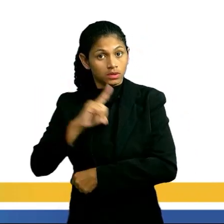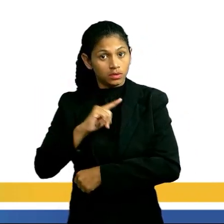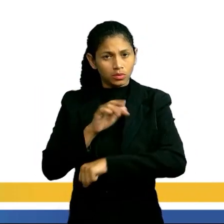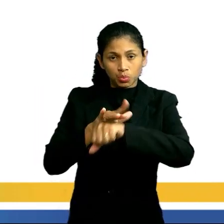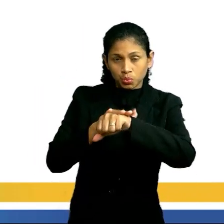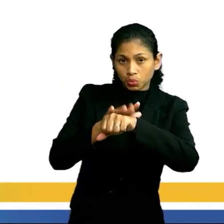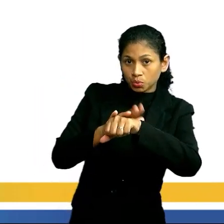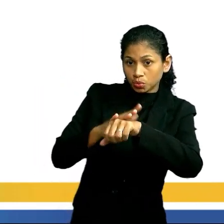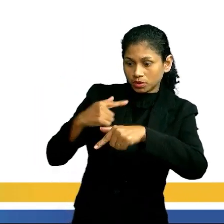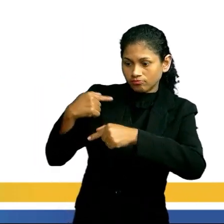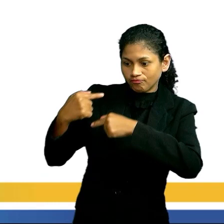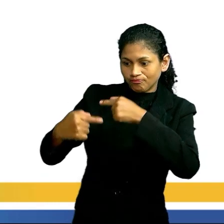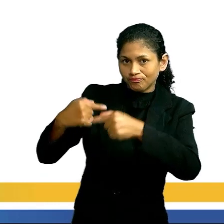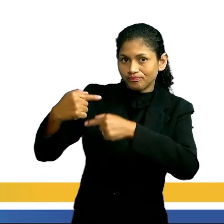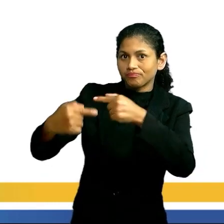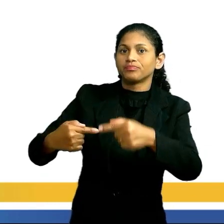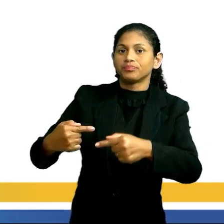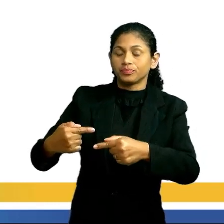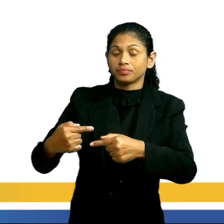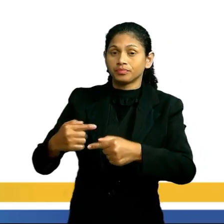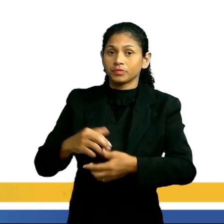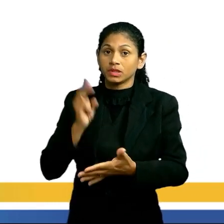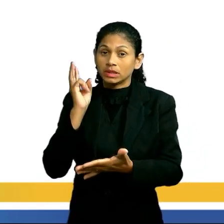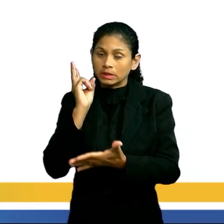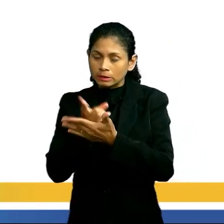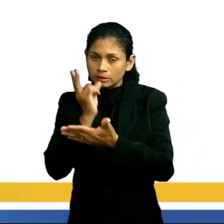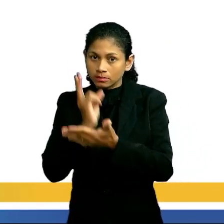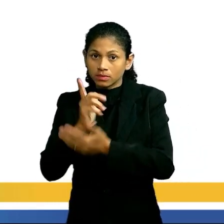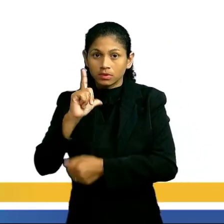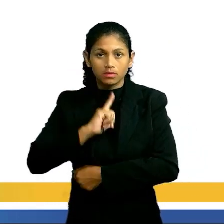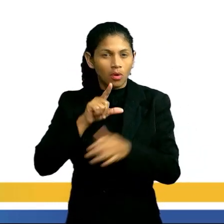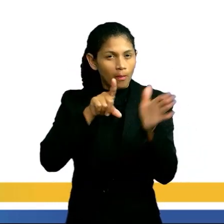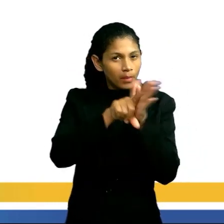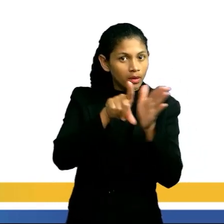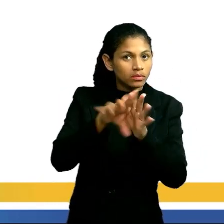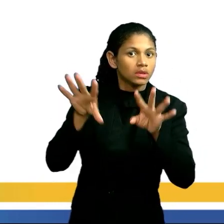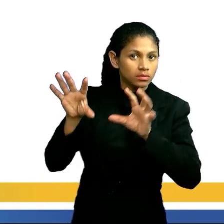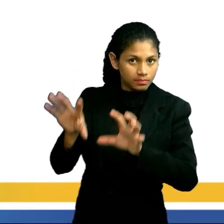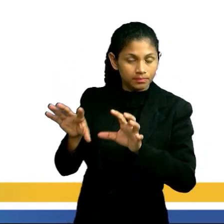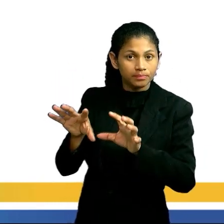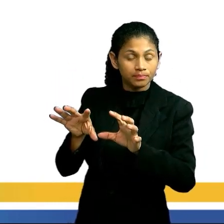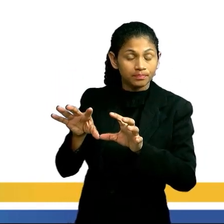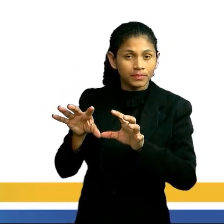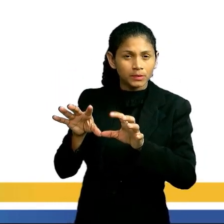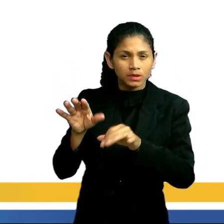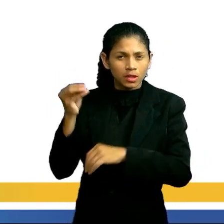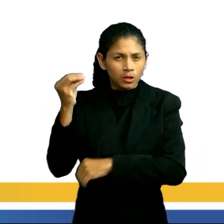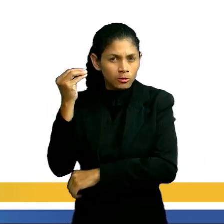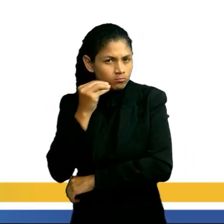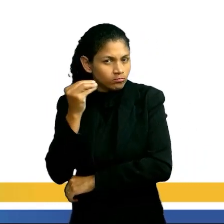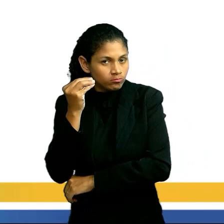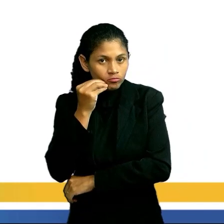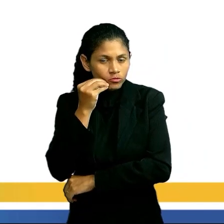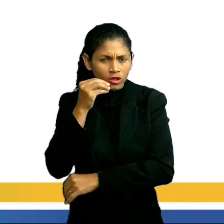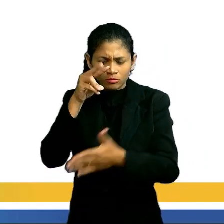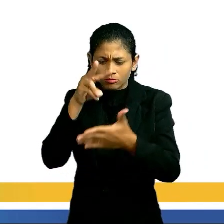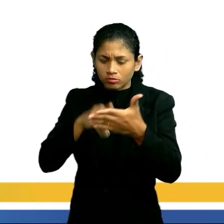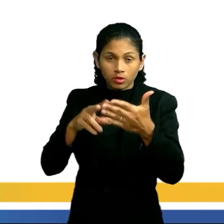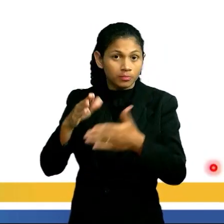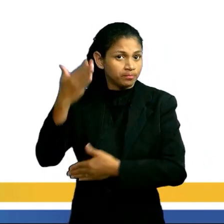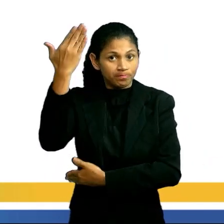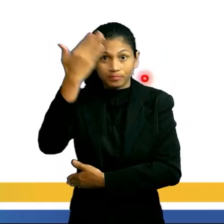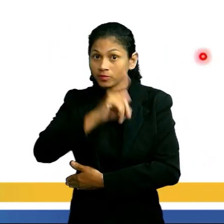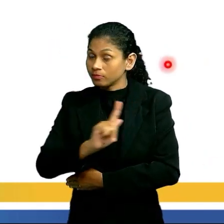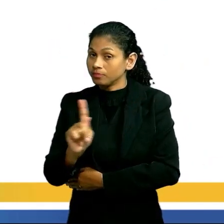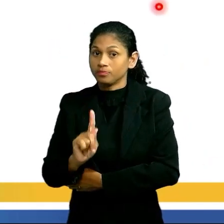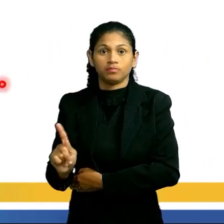hereditária. Pessoal, toda vez que tem uma questão desse tipo, tentem não ler o enunciado mais abaixo aí, o que ele